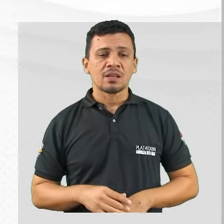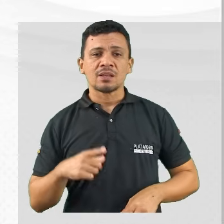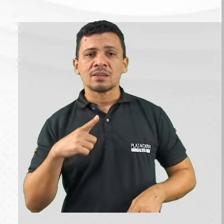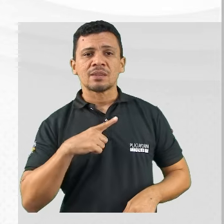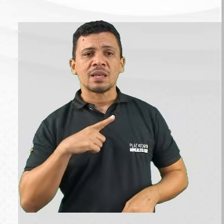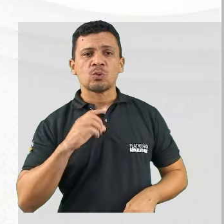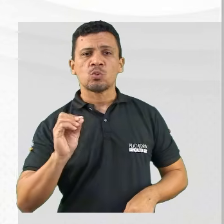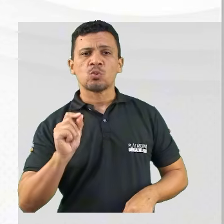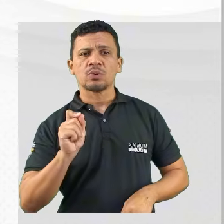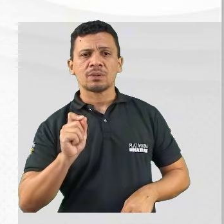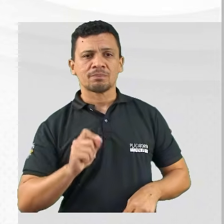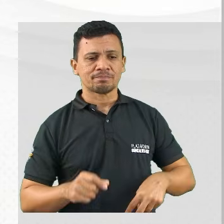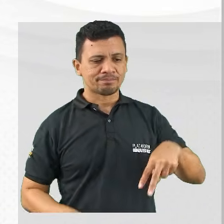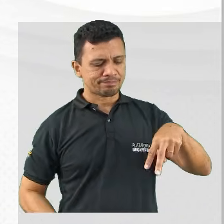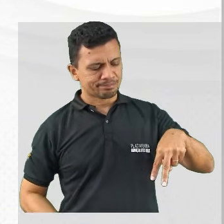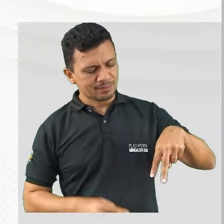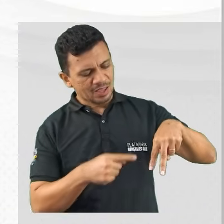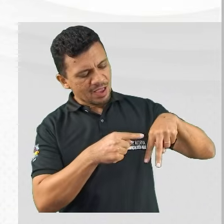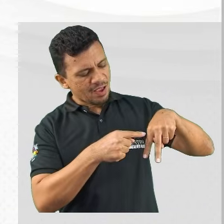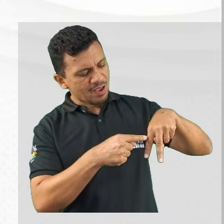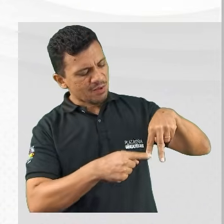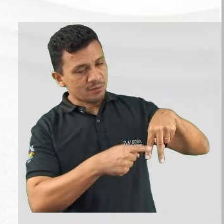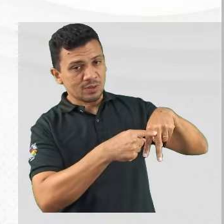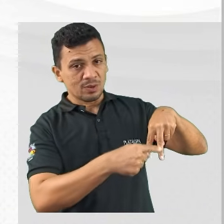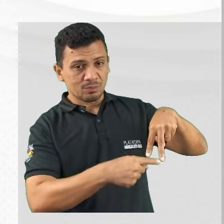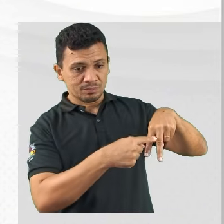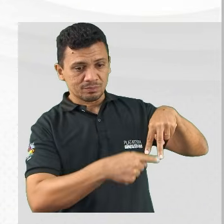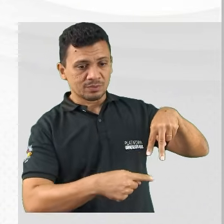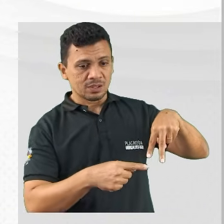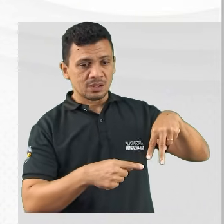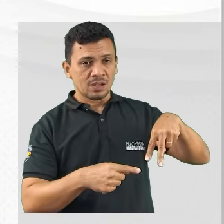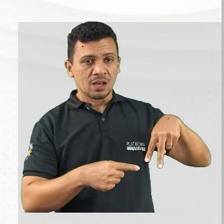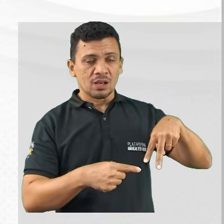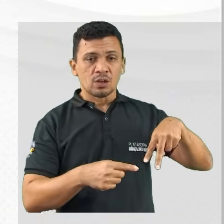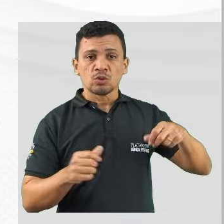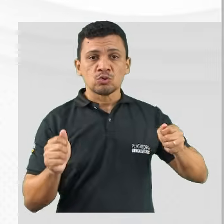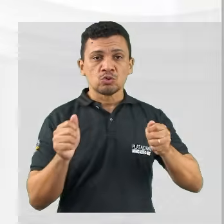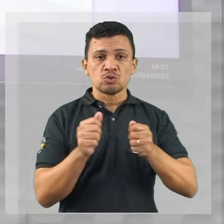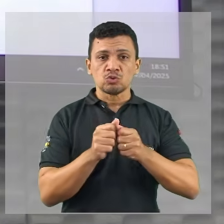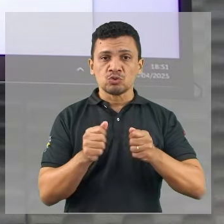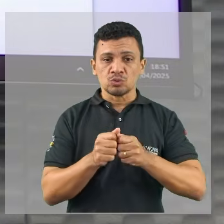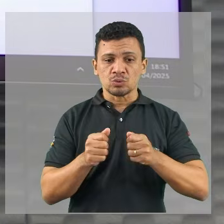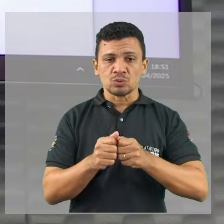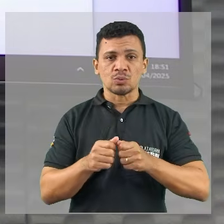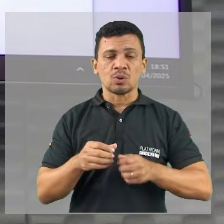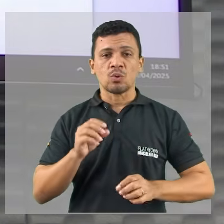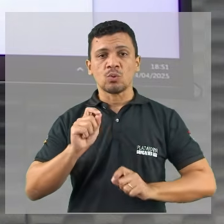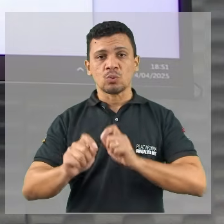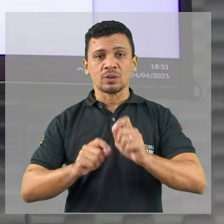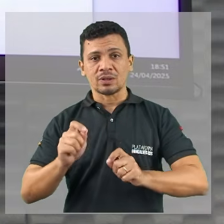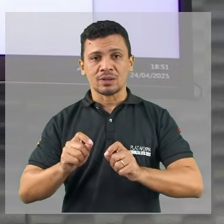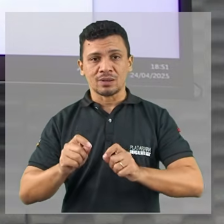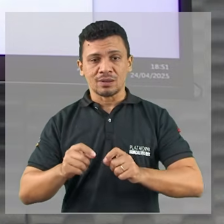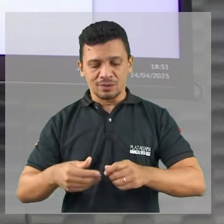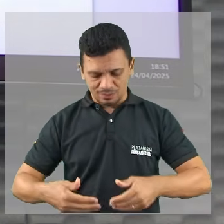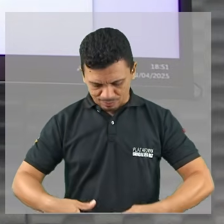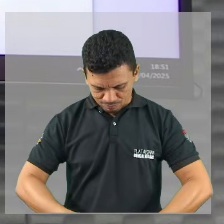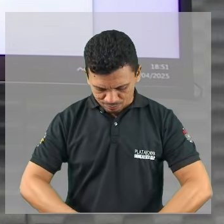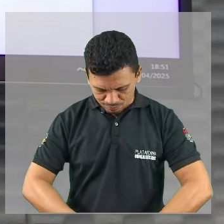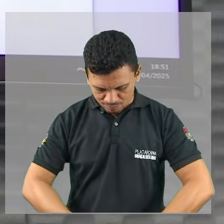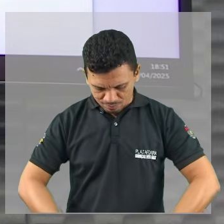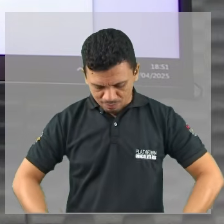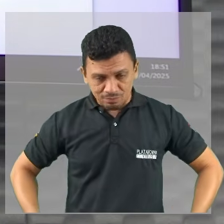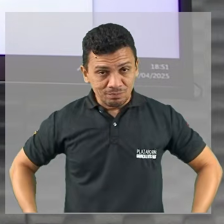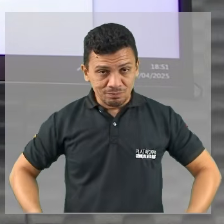ter essa junção com essa região que a gente chama de cintura pélvica, tá? Que